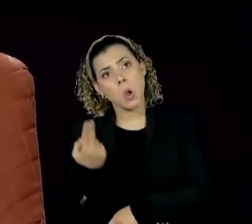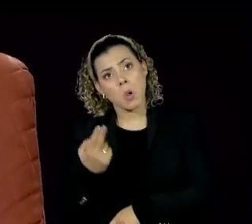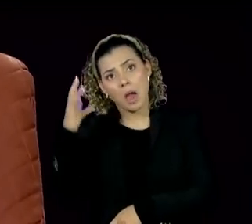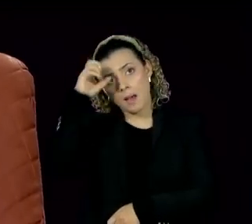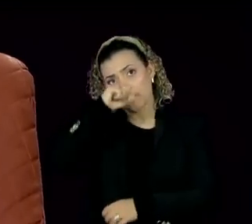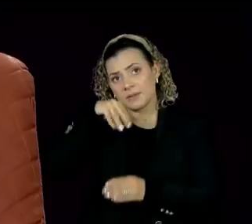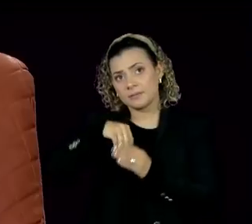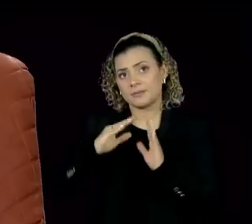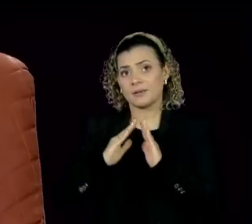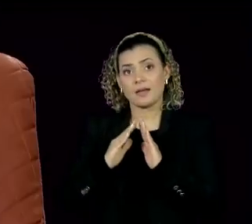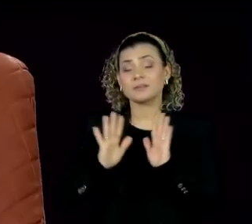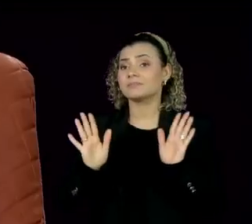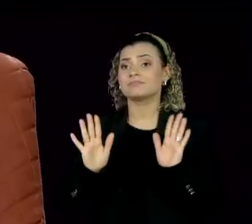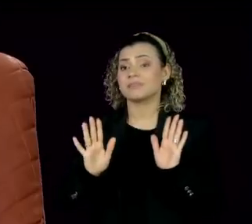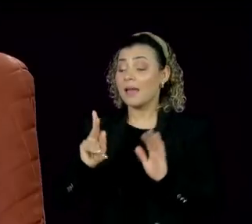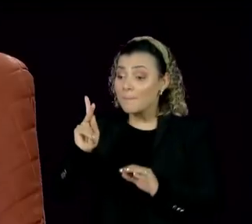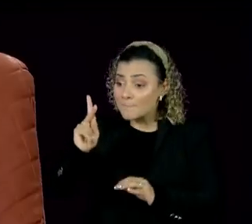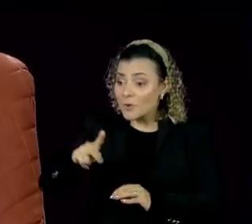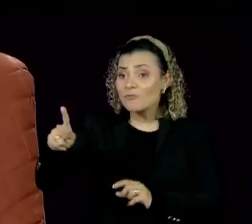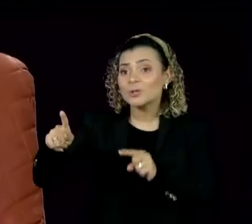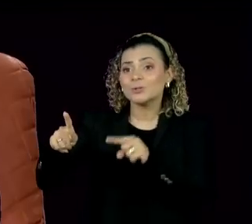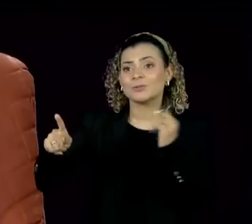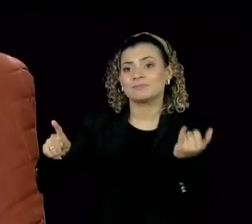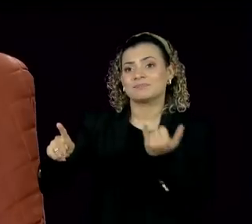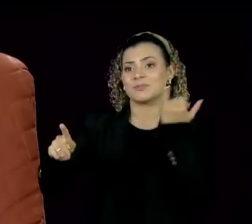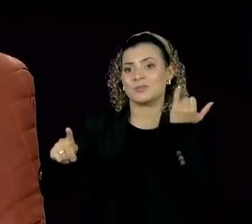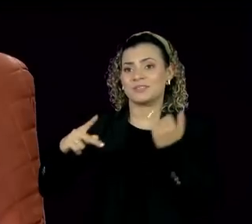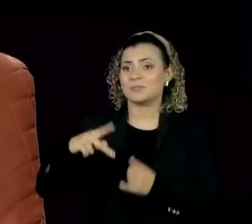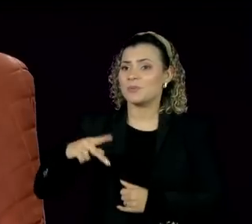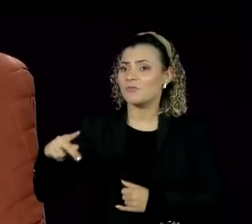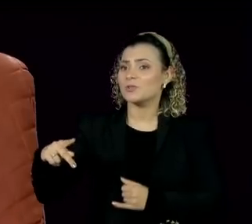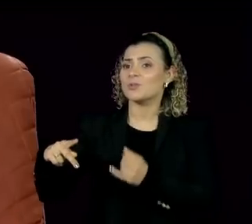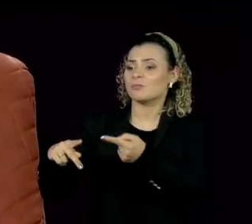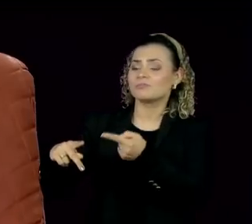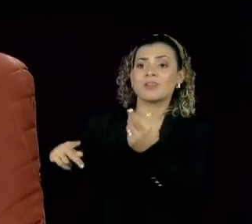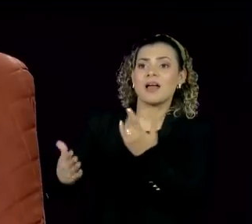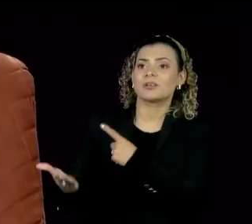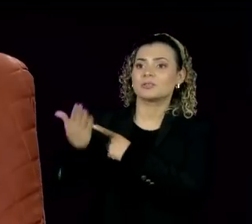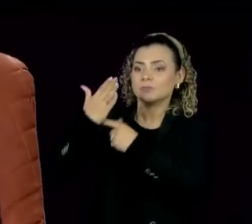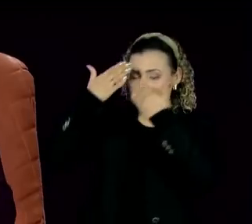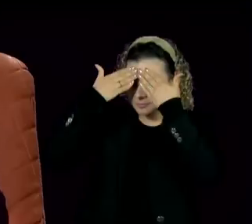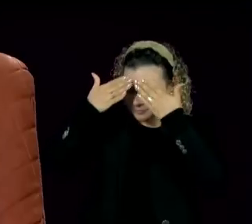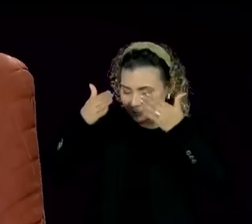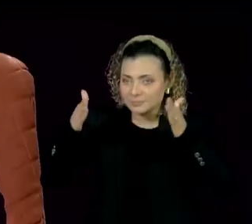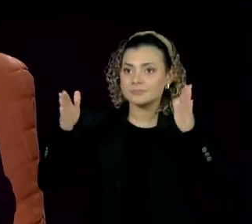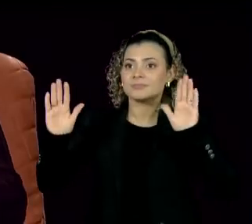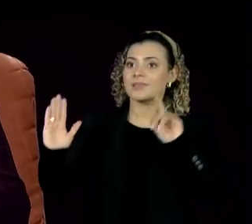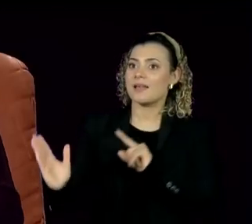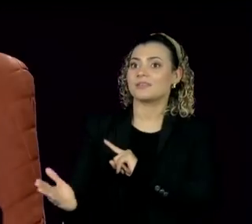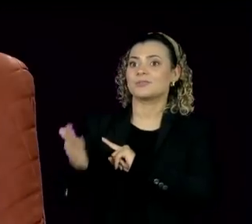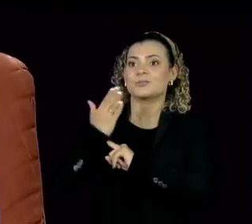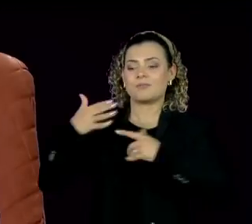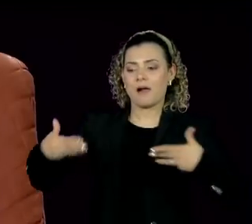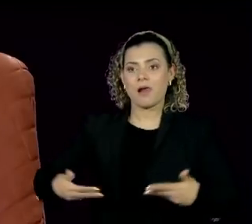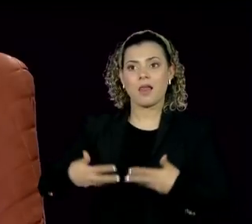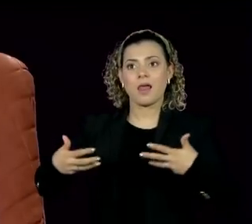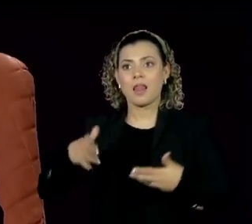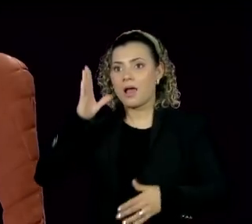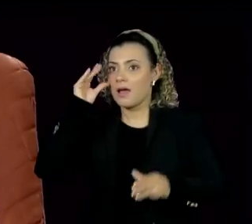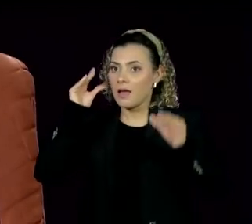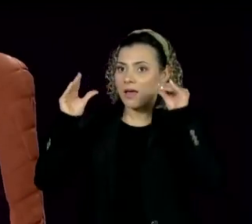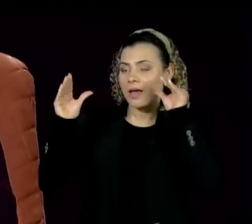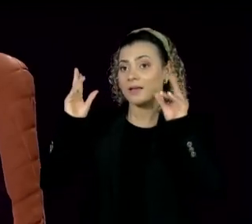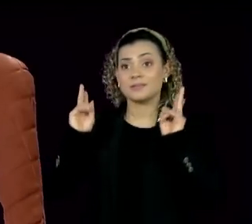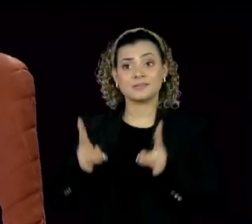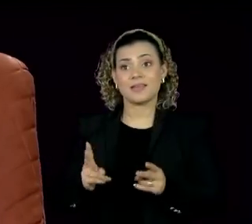em casa, não, o professor é muito importante, ele abre muito a cabeça, ele é um cara que está sempre estimulando a sua curiosidade,